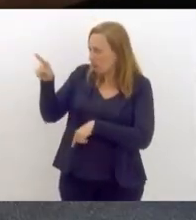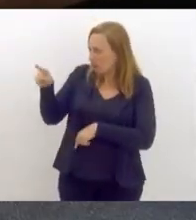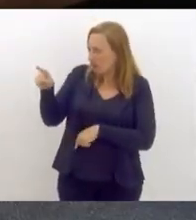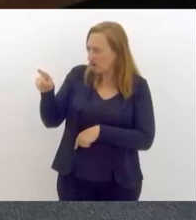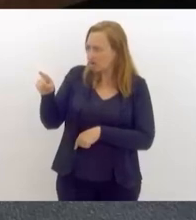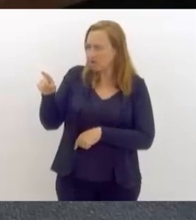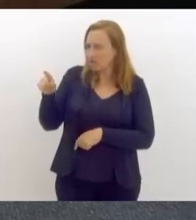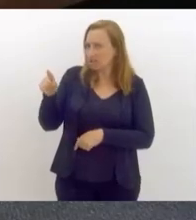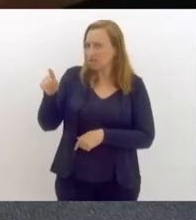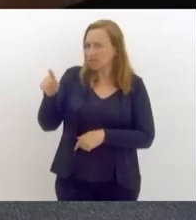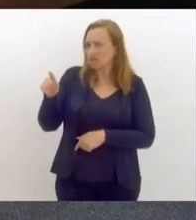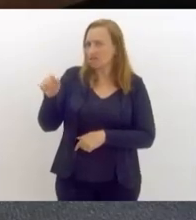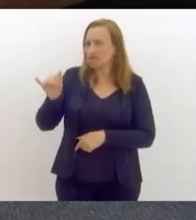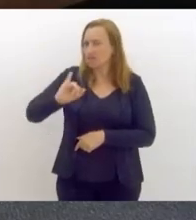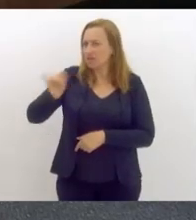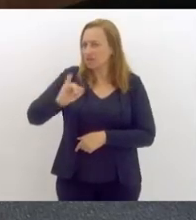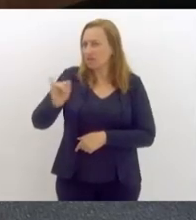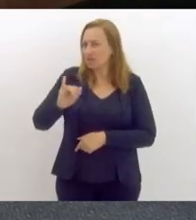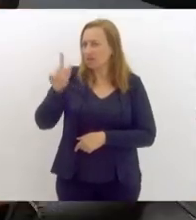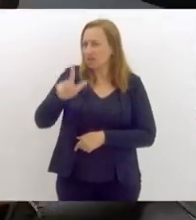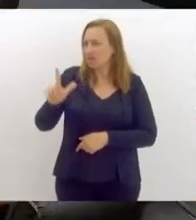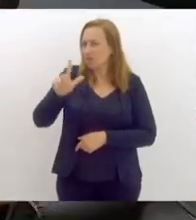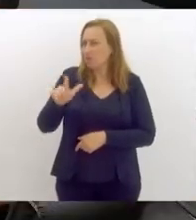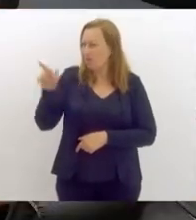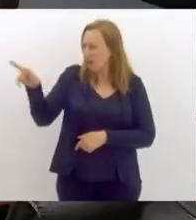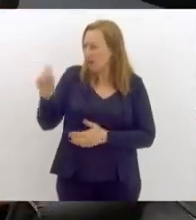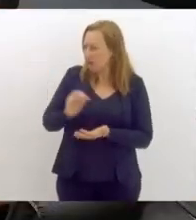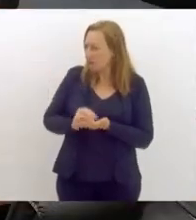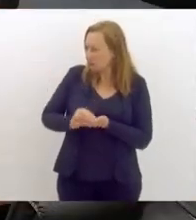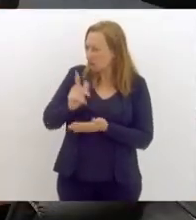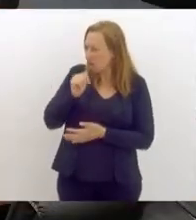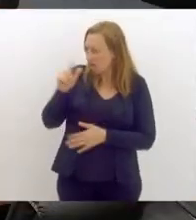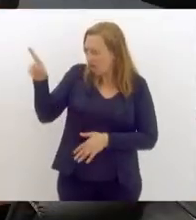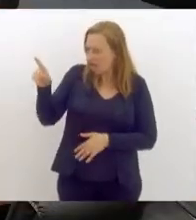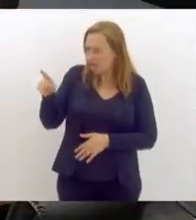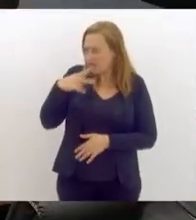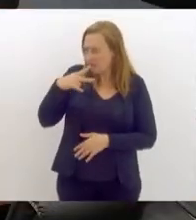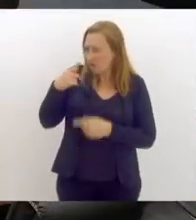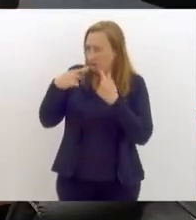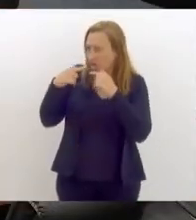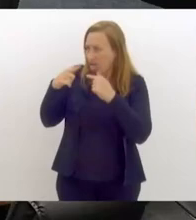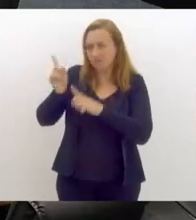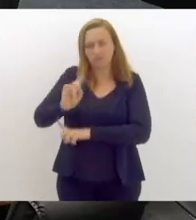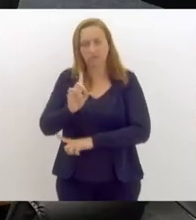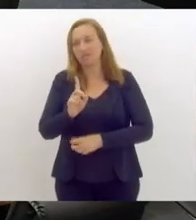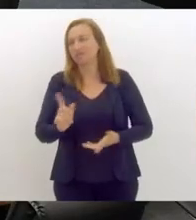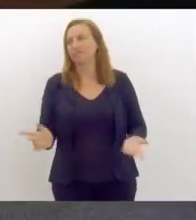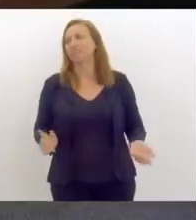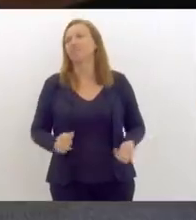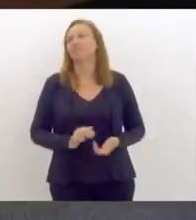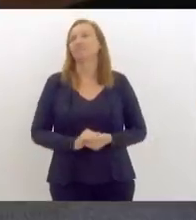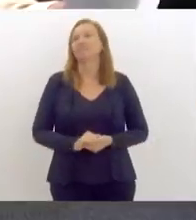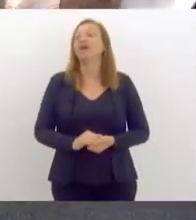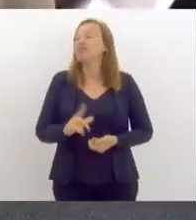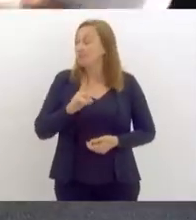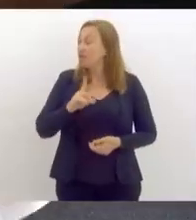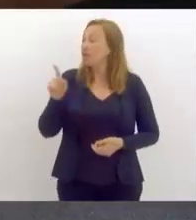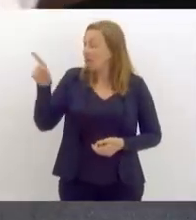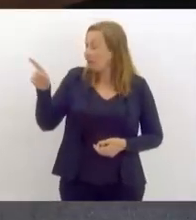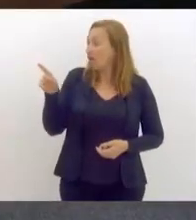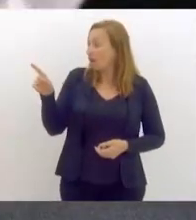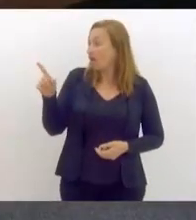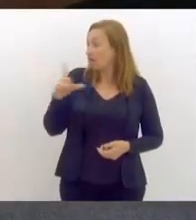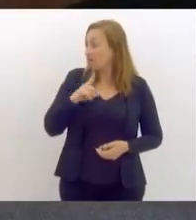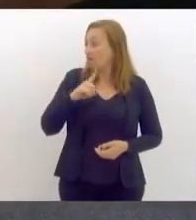Barra da Tijuca Ipanema Leblon Alguém já reclamou Tá faltando água lá que ela não tem lá lá tem água à vontade